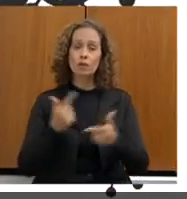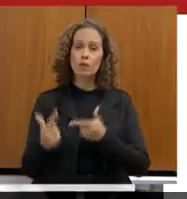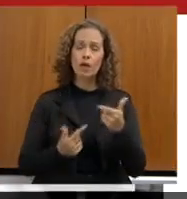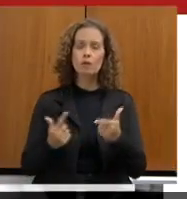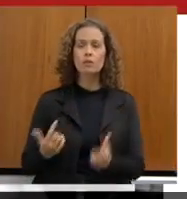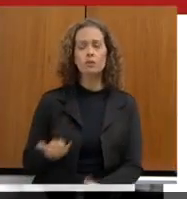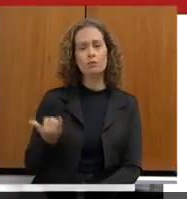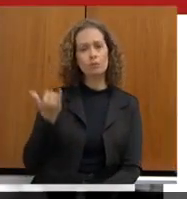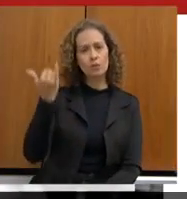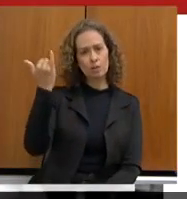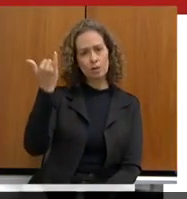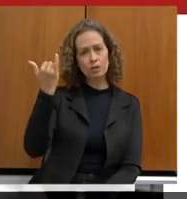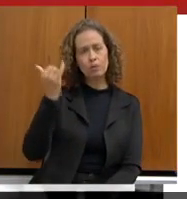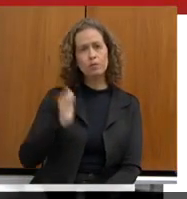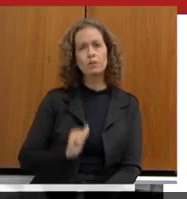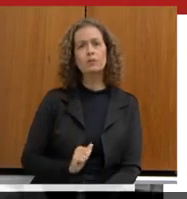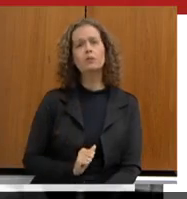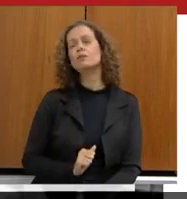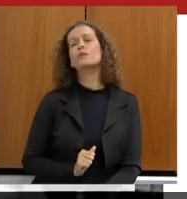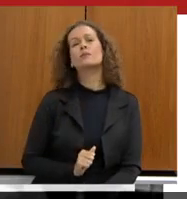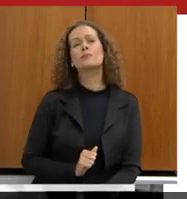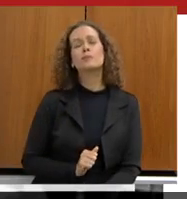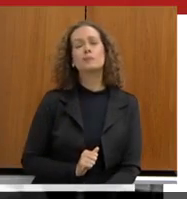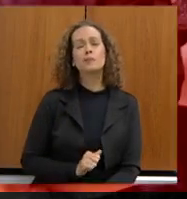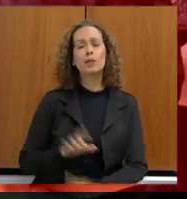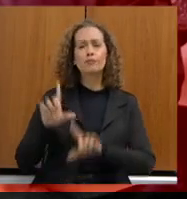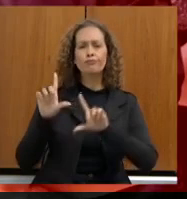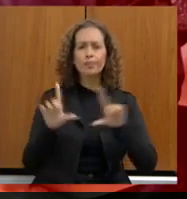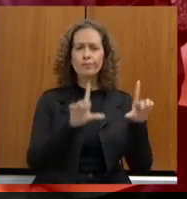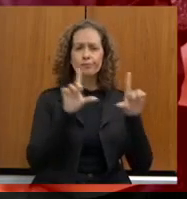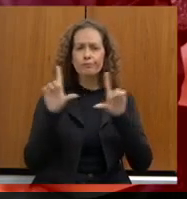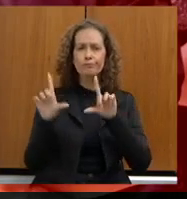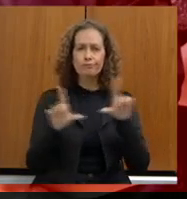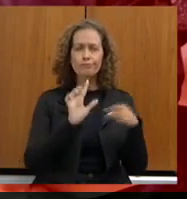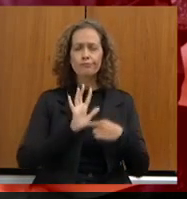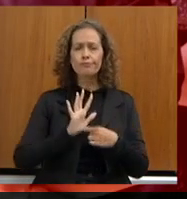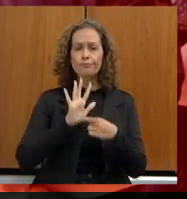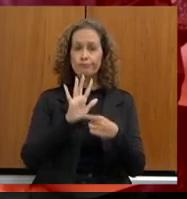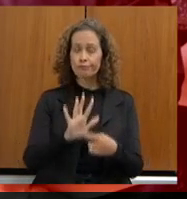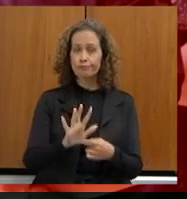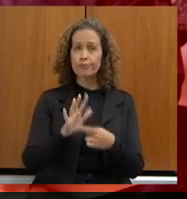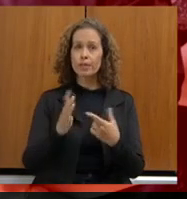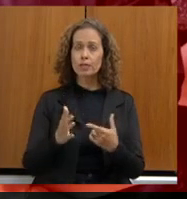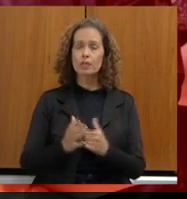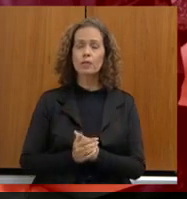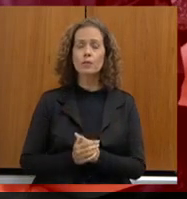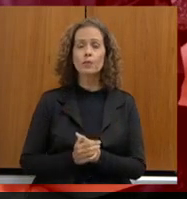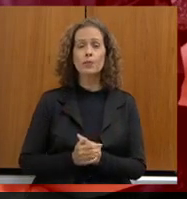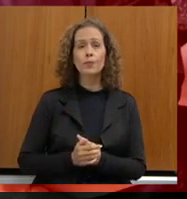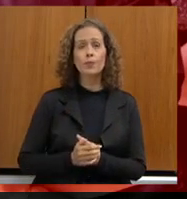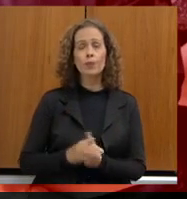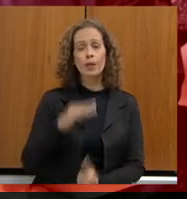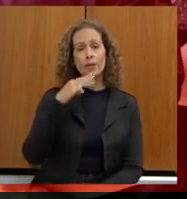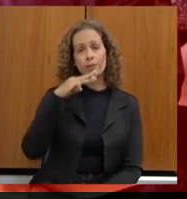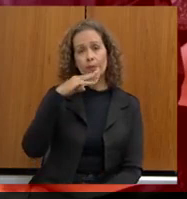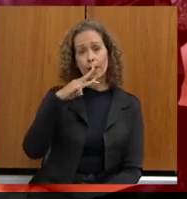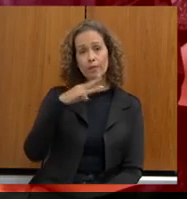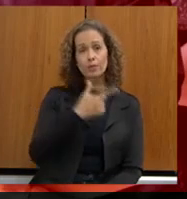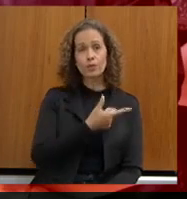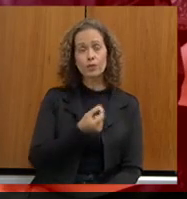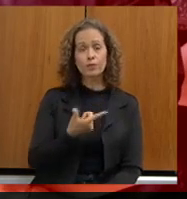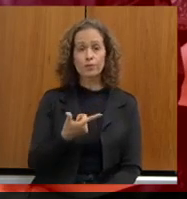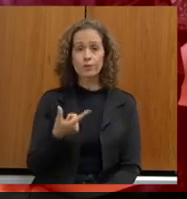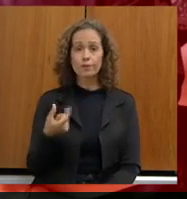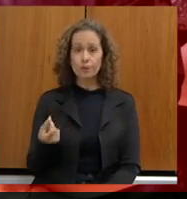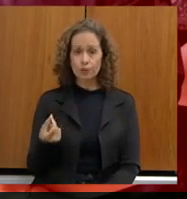passar outra vez por gentileza logo em março de 2020